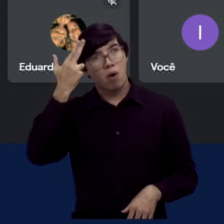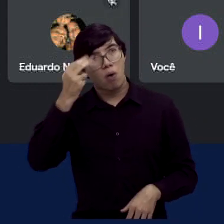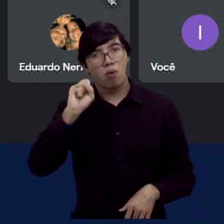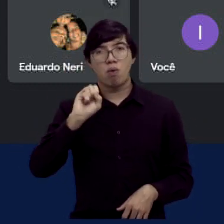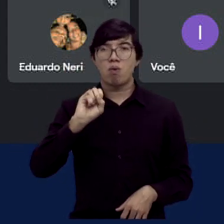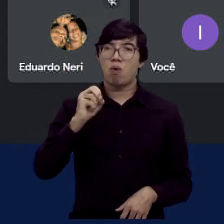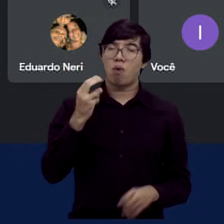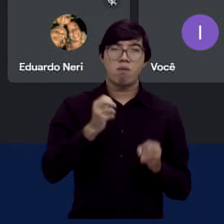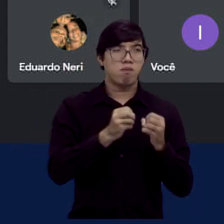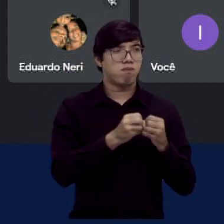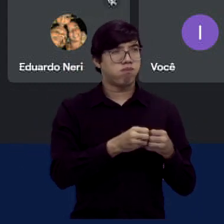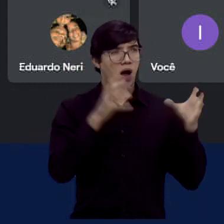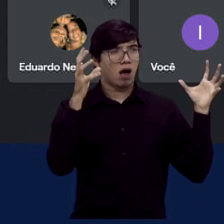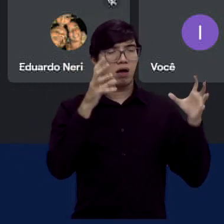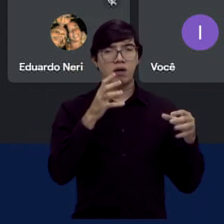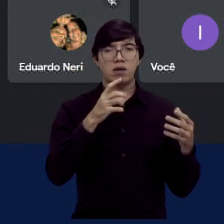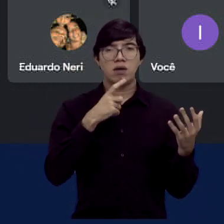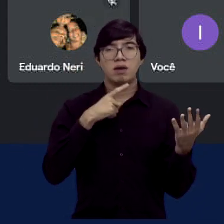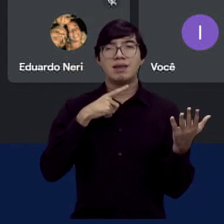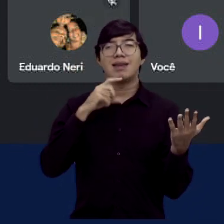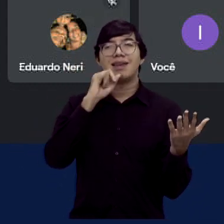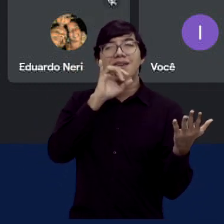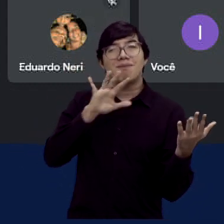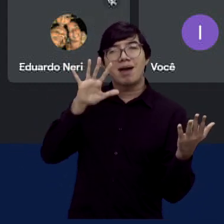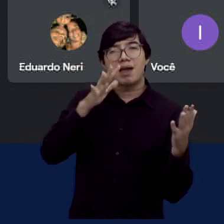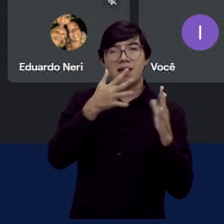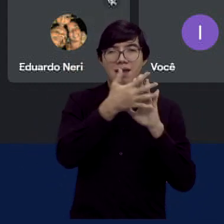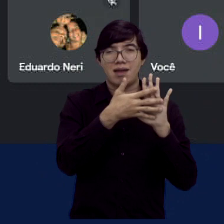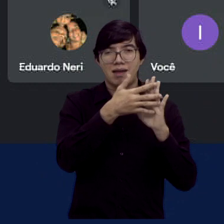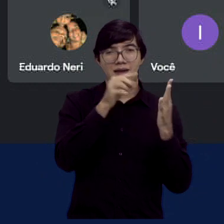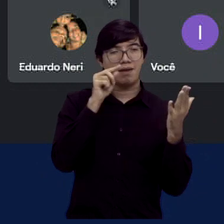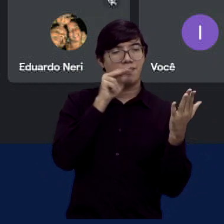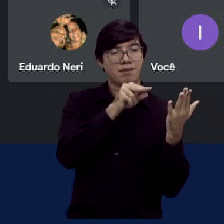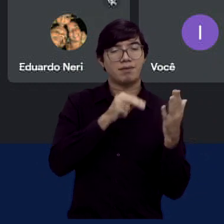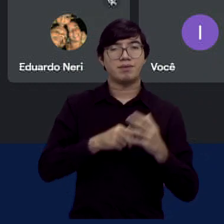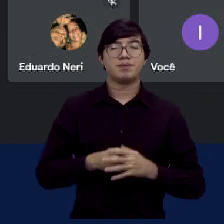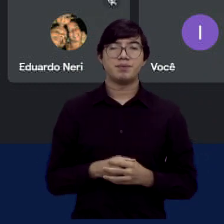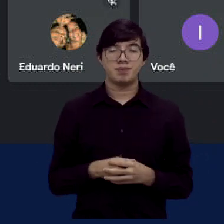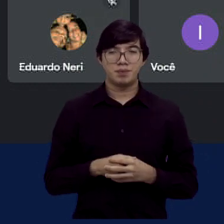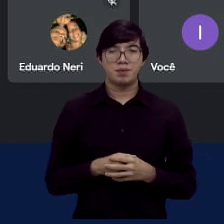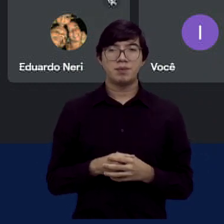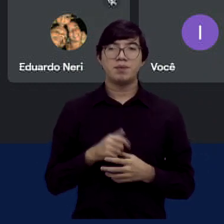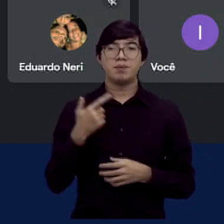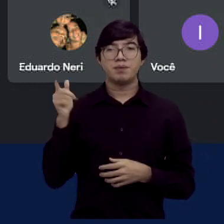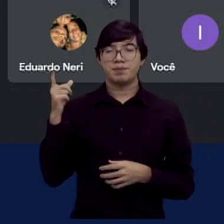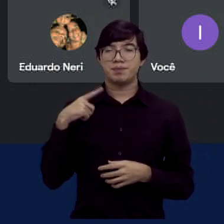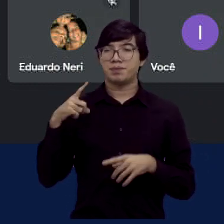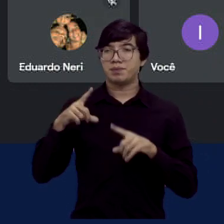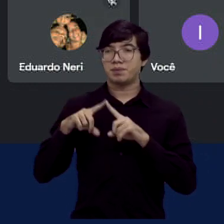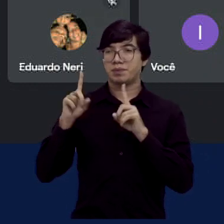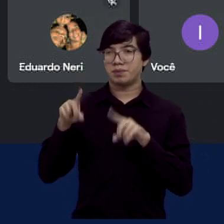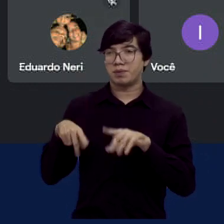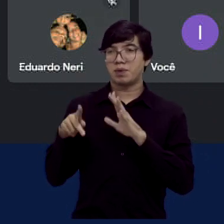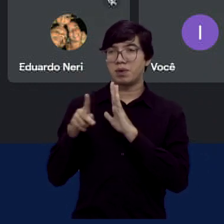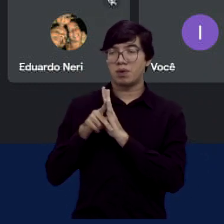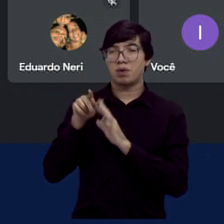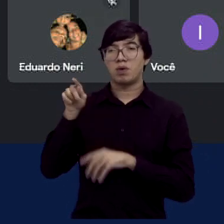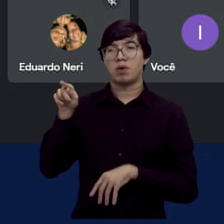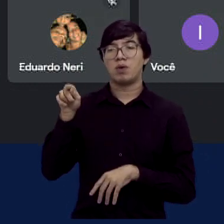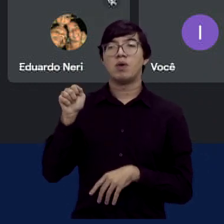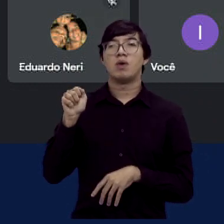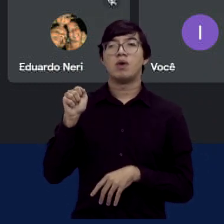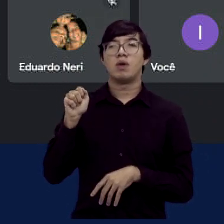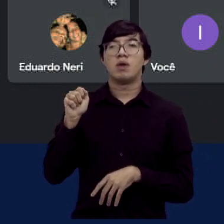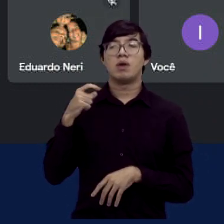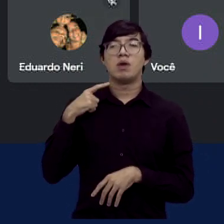alguma coisa assim. Recentemente eu lancei um trabalho chamado Miss Hyde, em que todas as onomatopeias eram